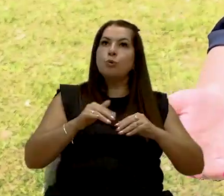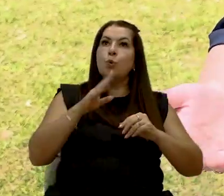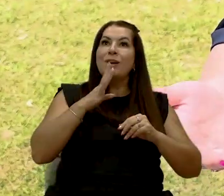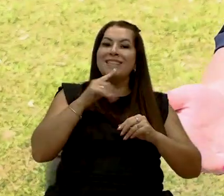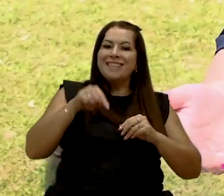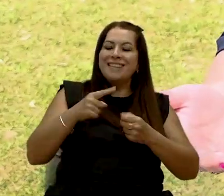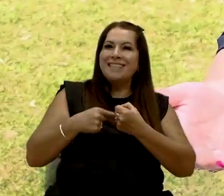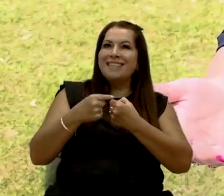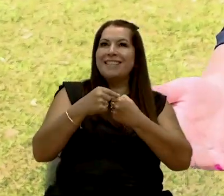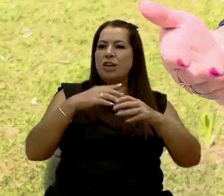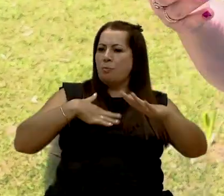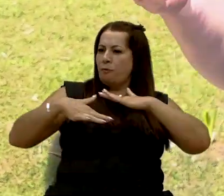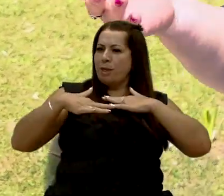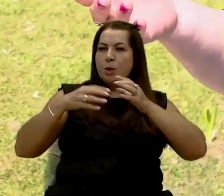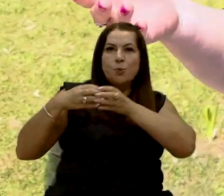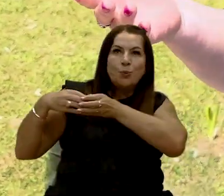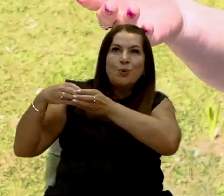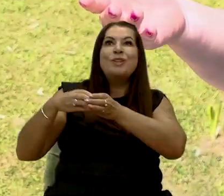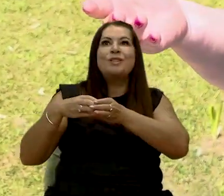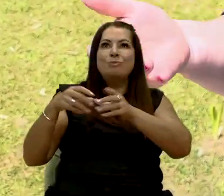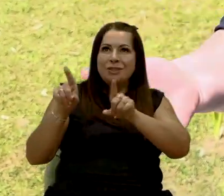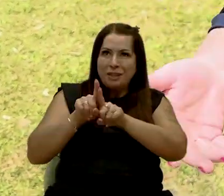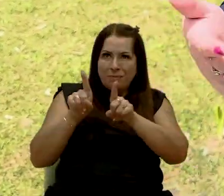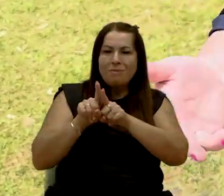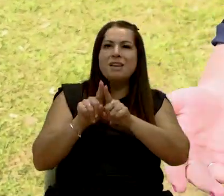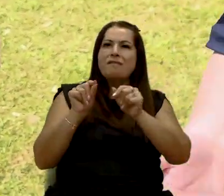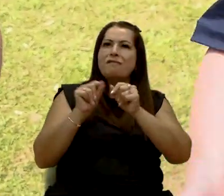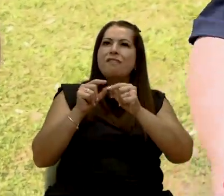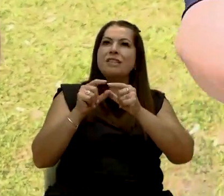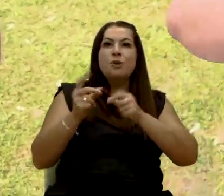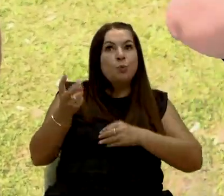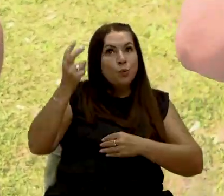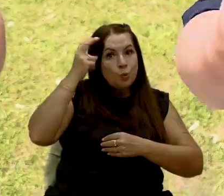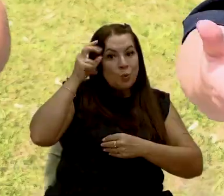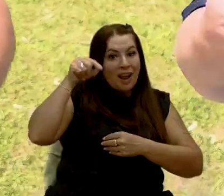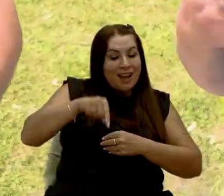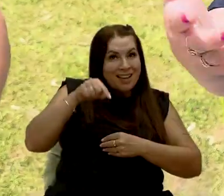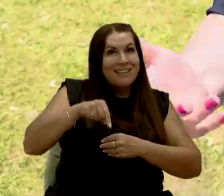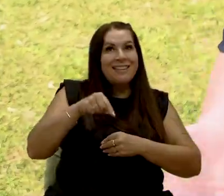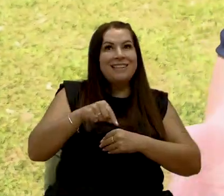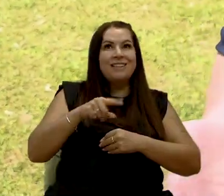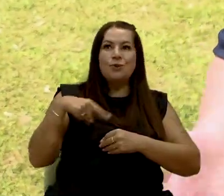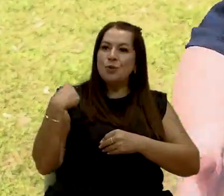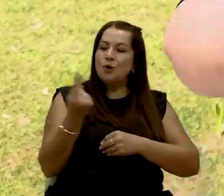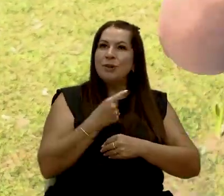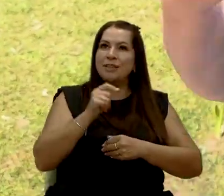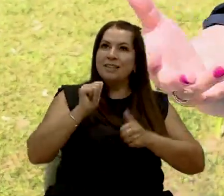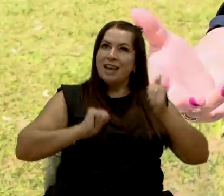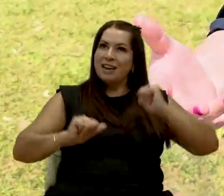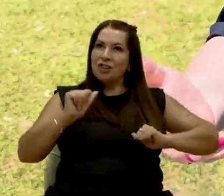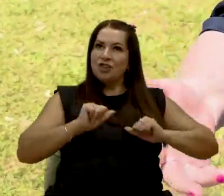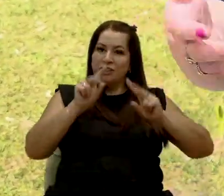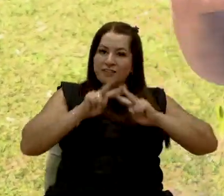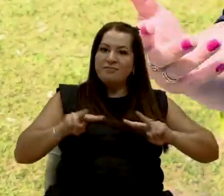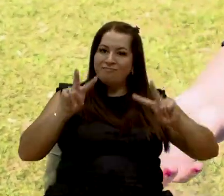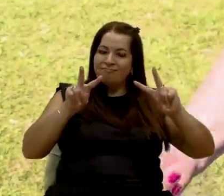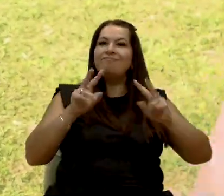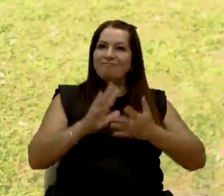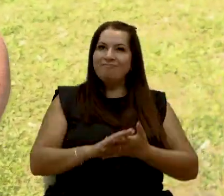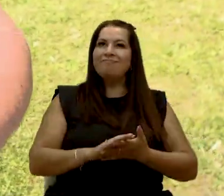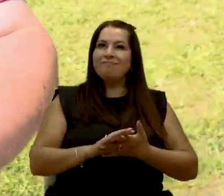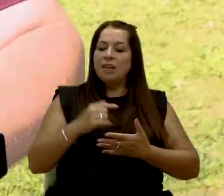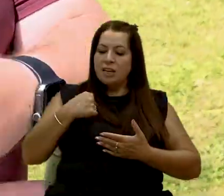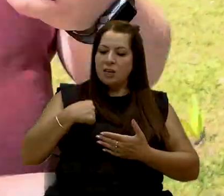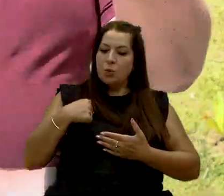para conhecerem Caxias do Sul, movimentando o turismo, e também faz com que a cultura de Caxias do Sul, dos nossos artistas, seja